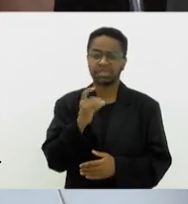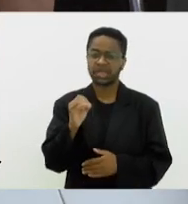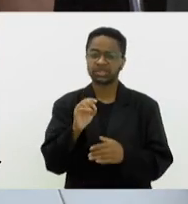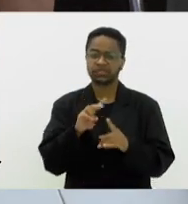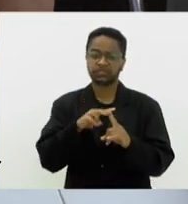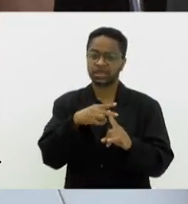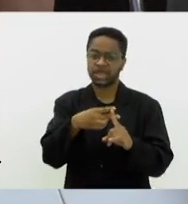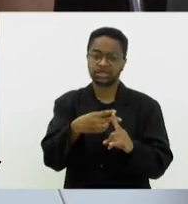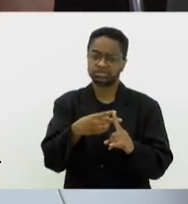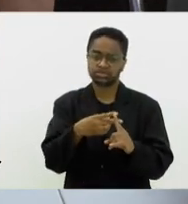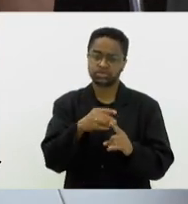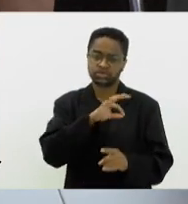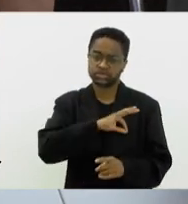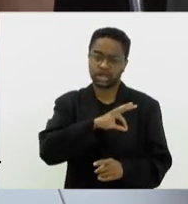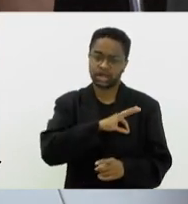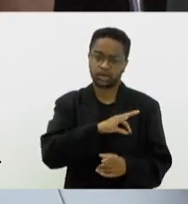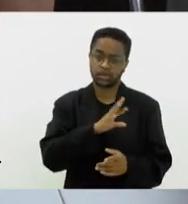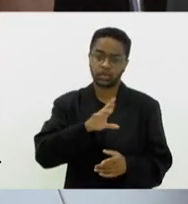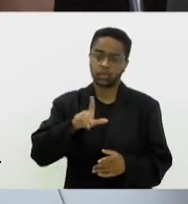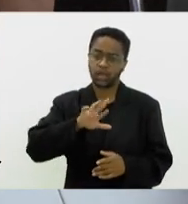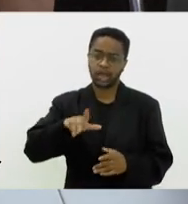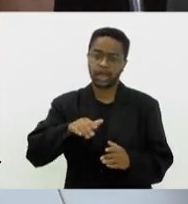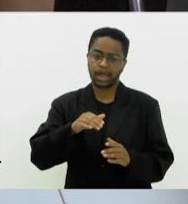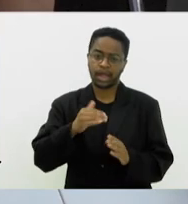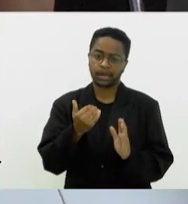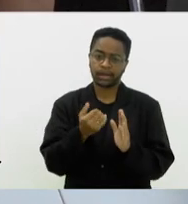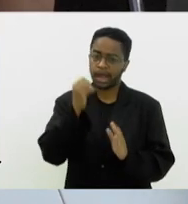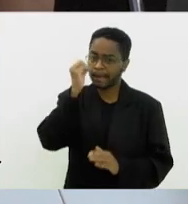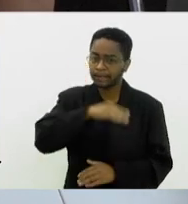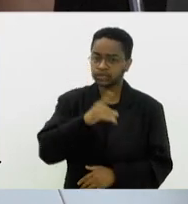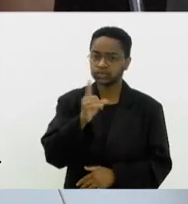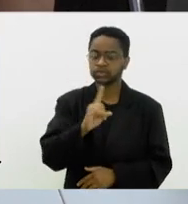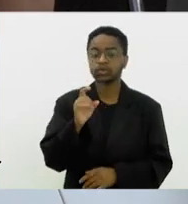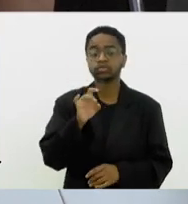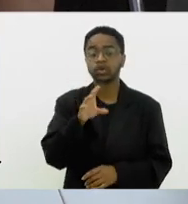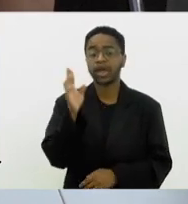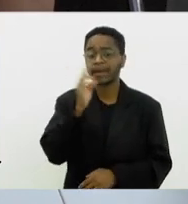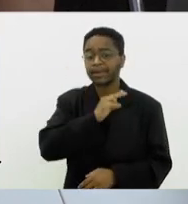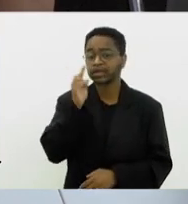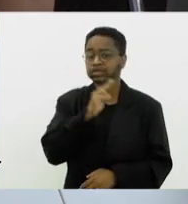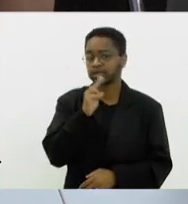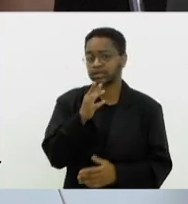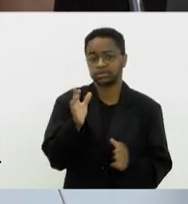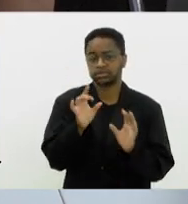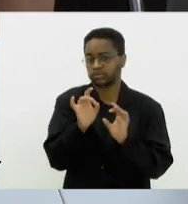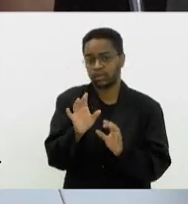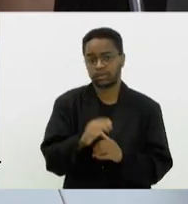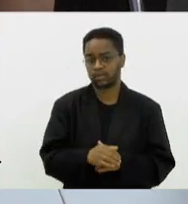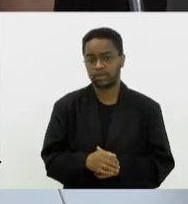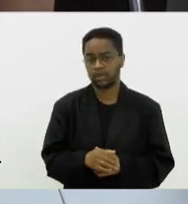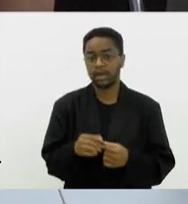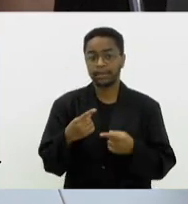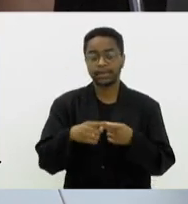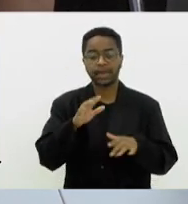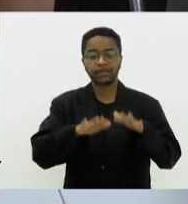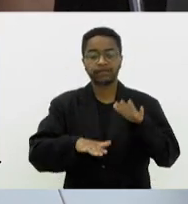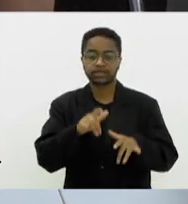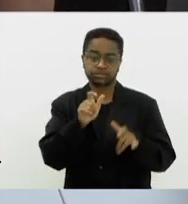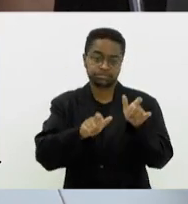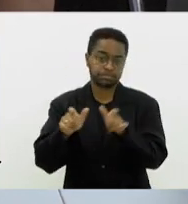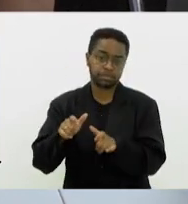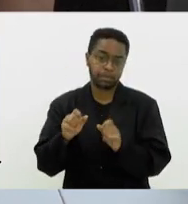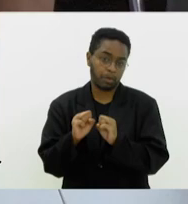salário mínimo. Não é nada vultoso, não. É empréstimo para as emergências que o cidadão... Está sujeito.